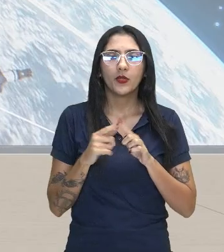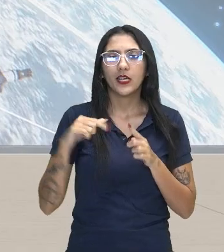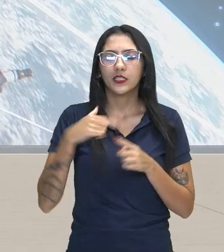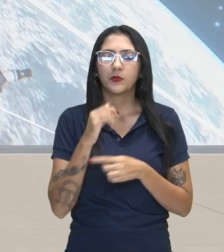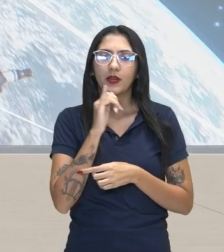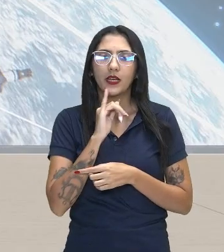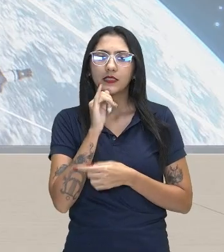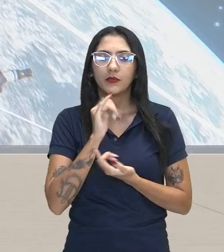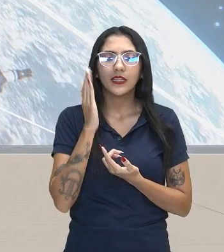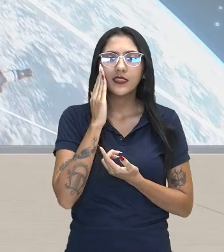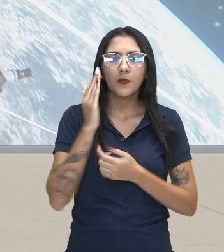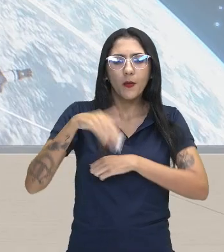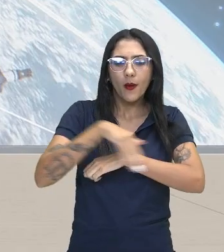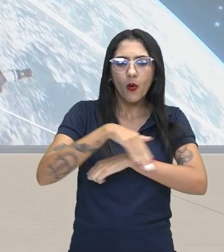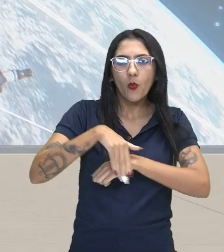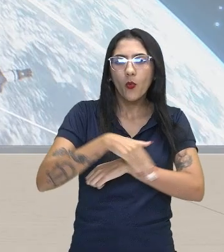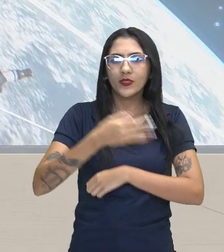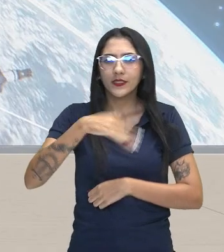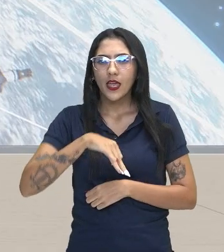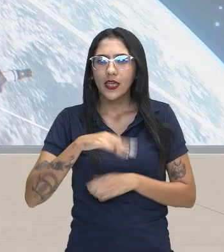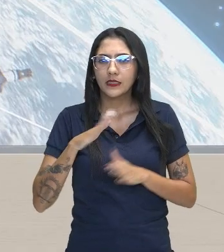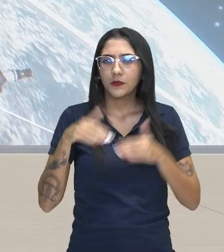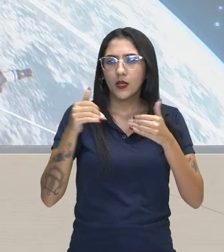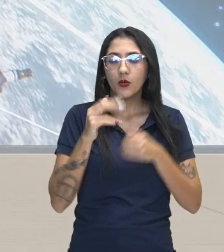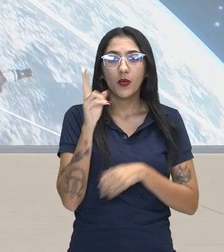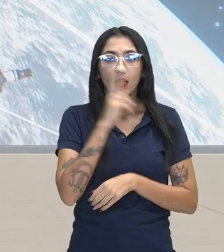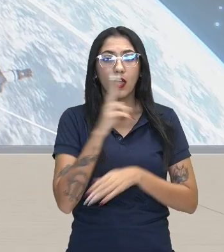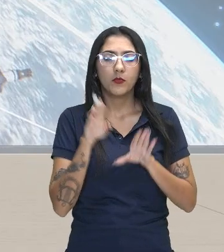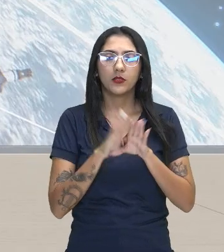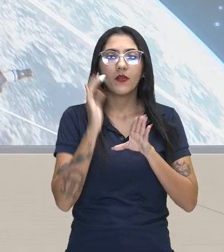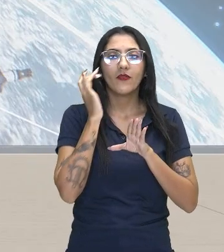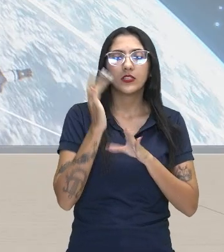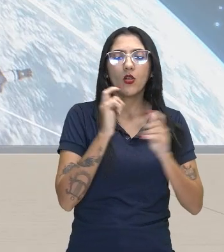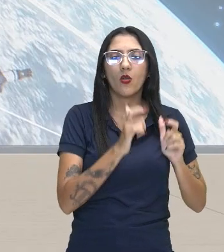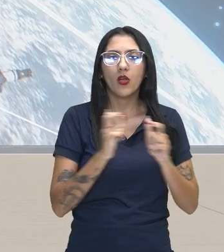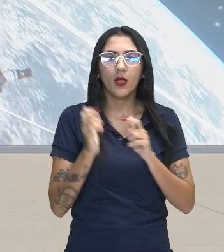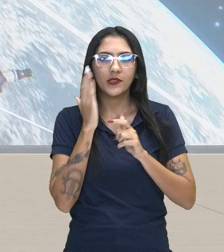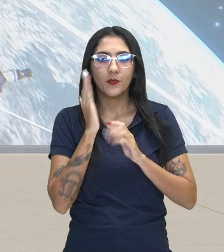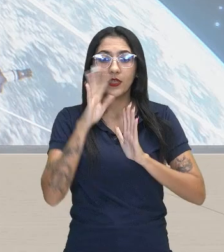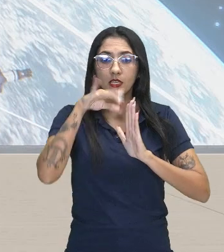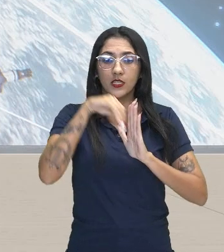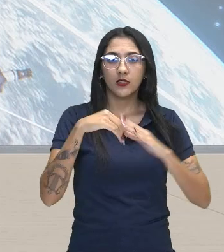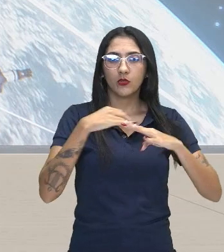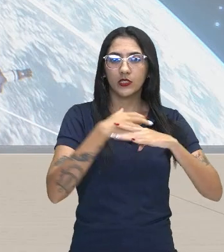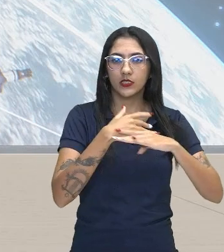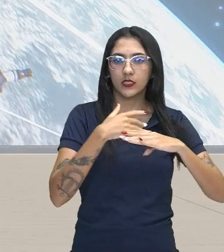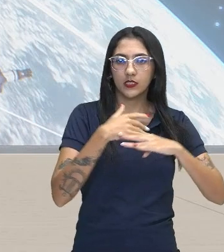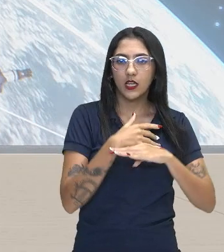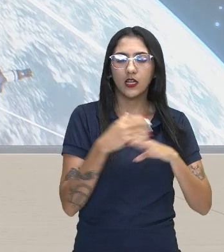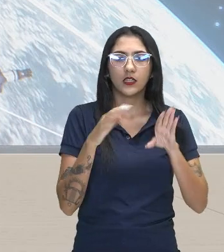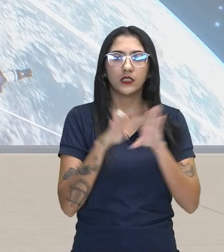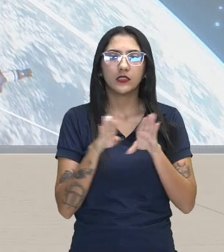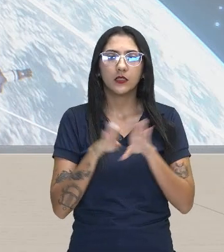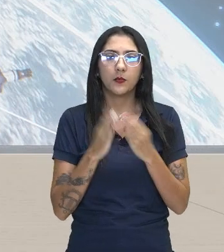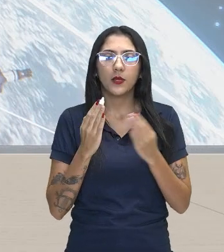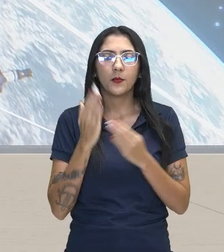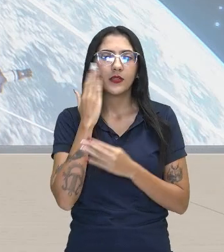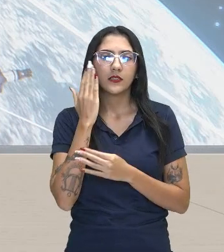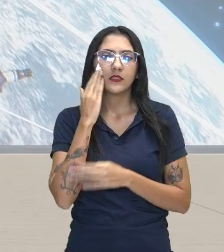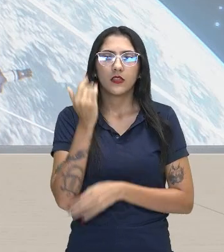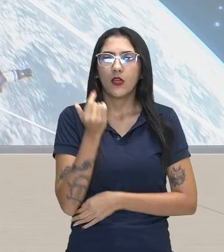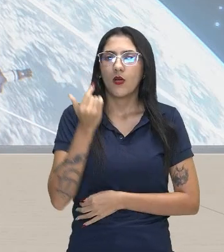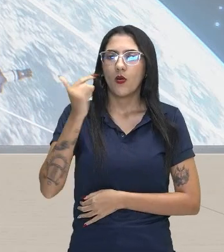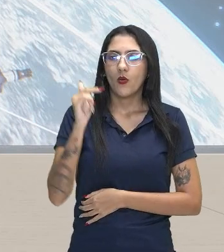rápida, eficiente, acaba facilitando os deslocamentos, tanto para dentro da cidade, quanto outras áreas,